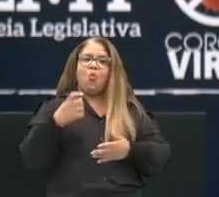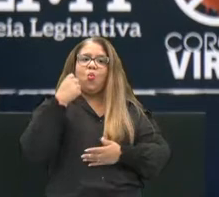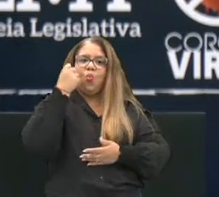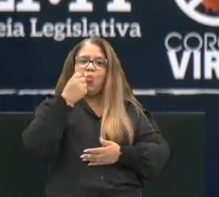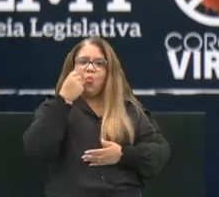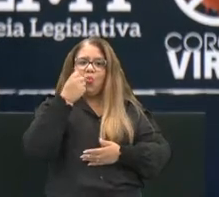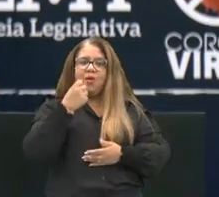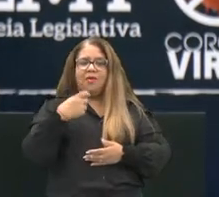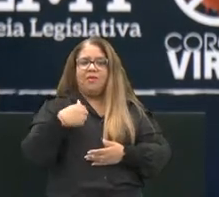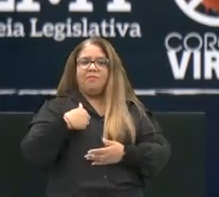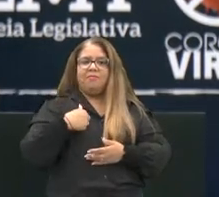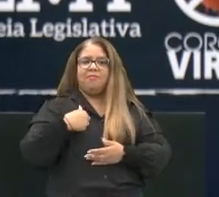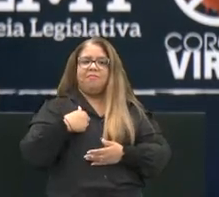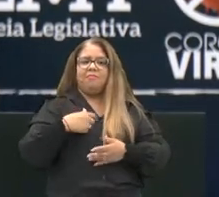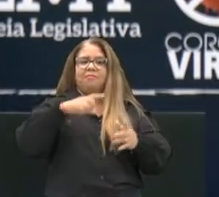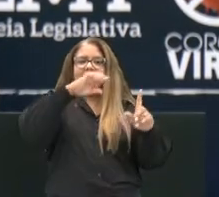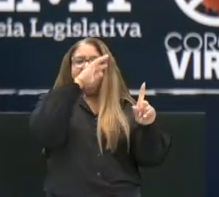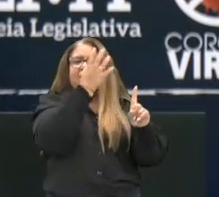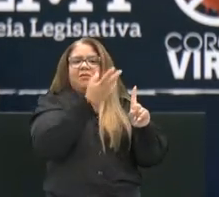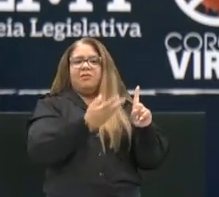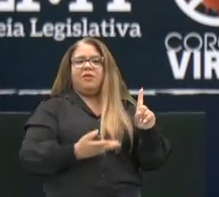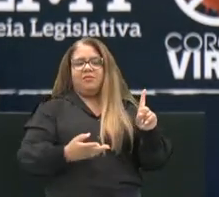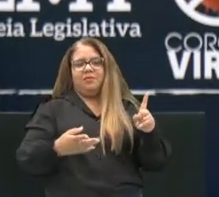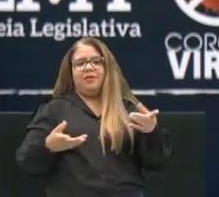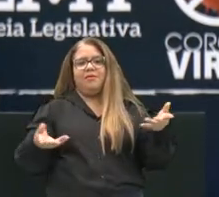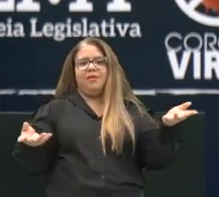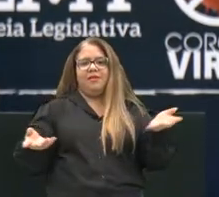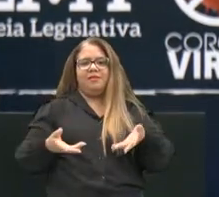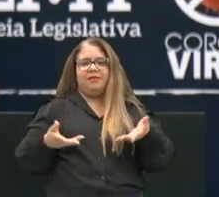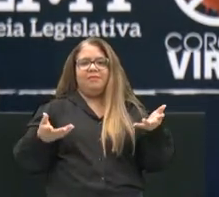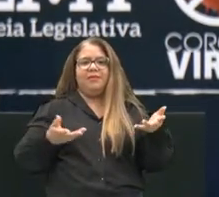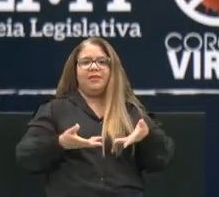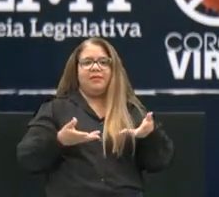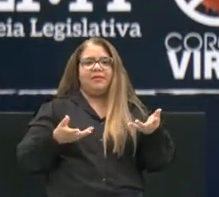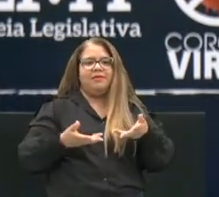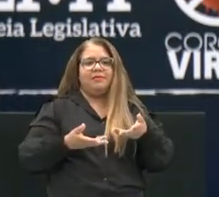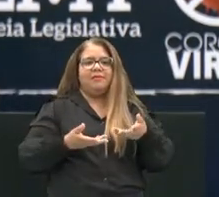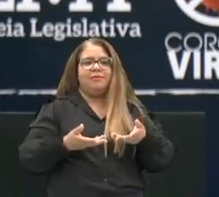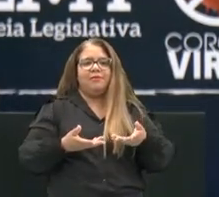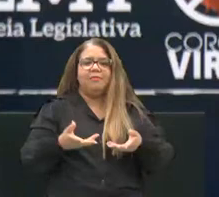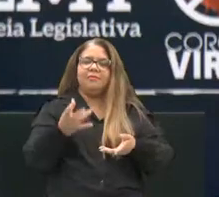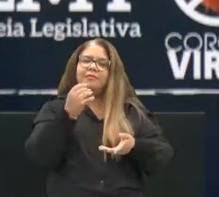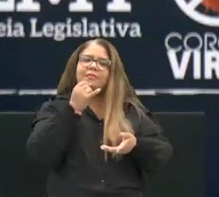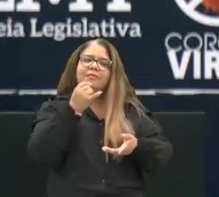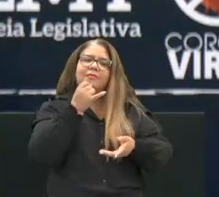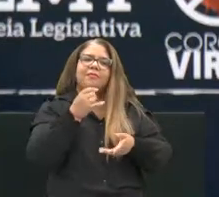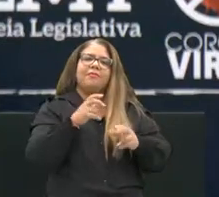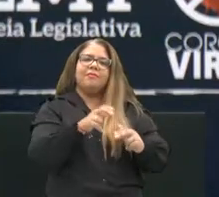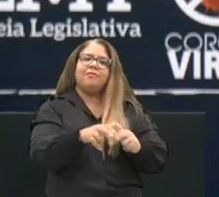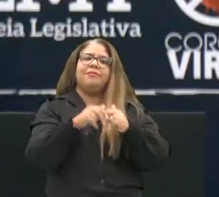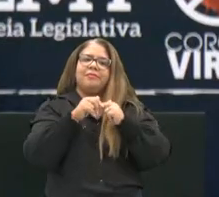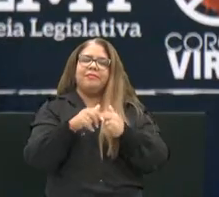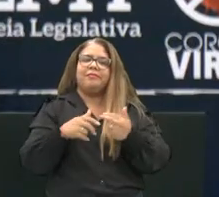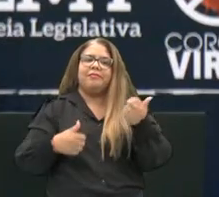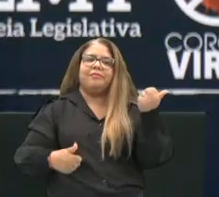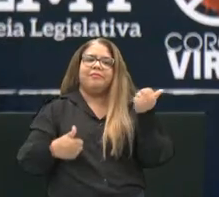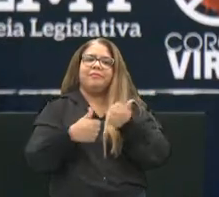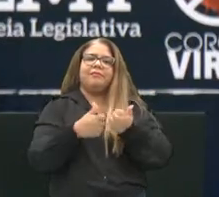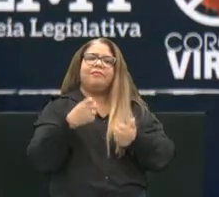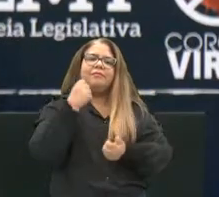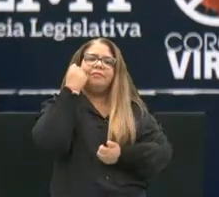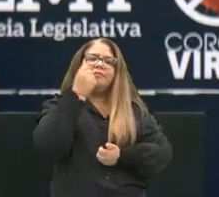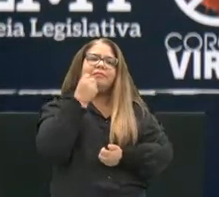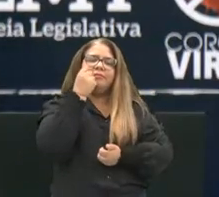de quem tive a honra de ser o primeiro suplente e por algum tempo, né, Jaime, assumiu o Senado lá na